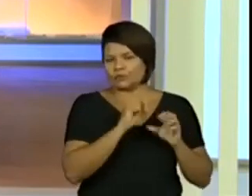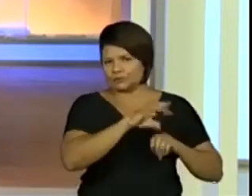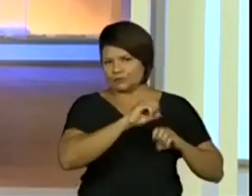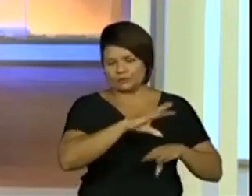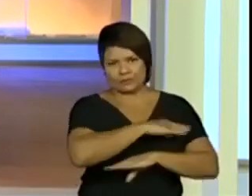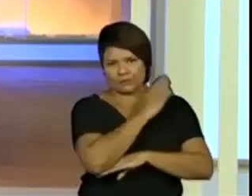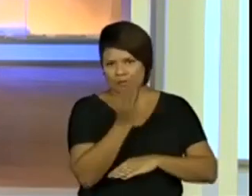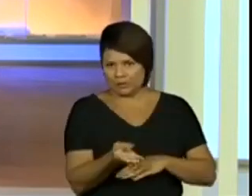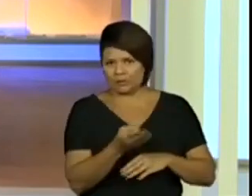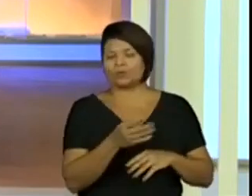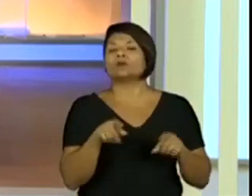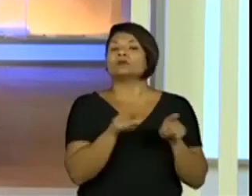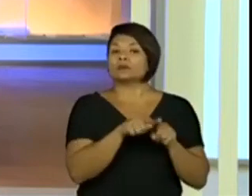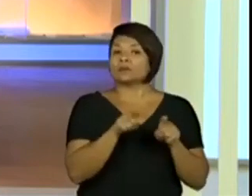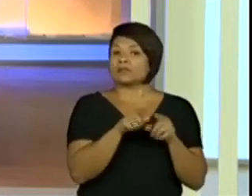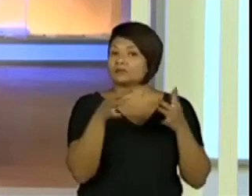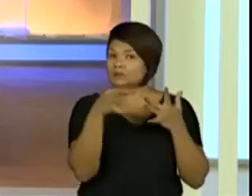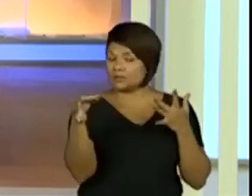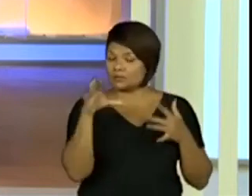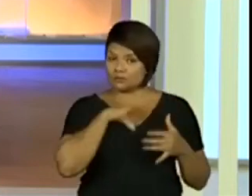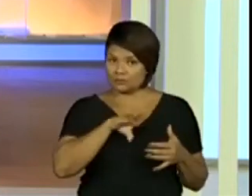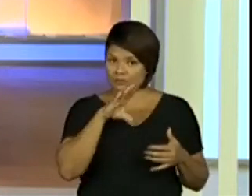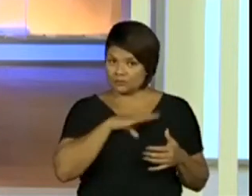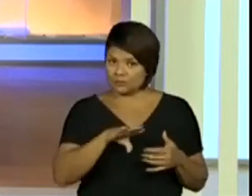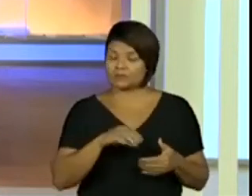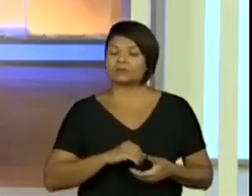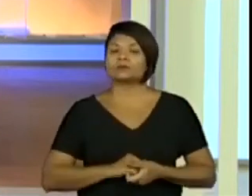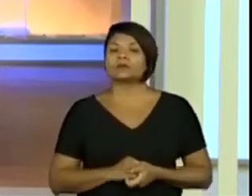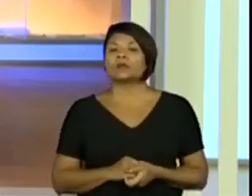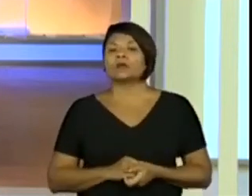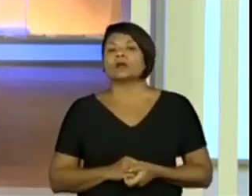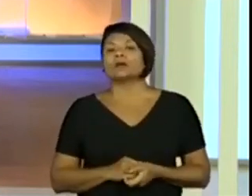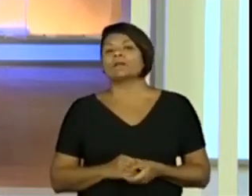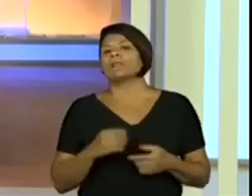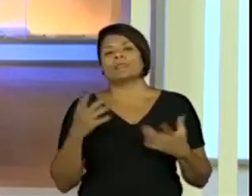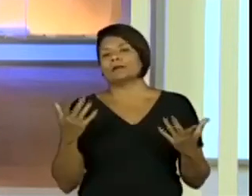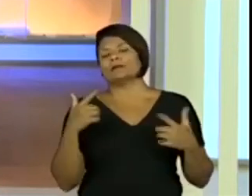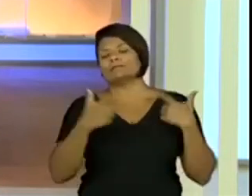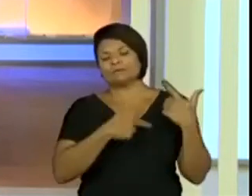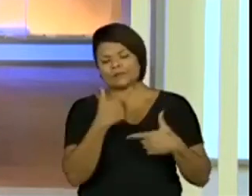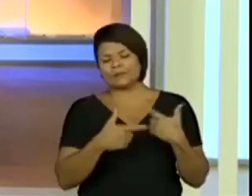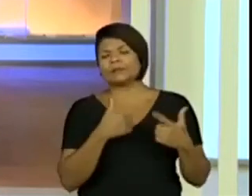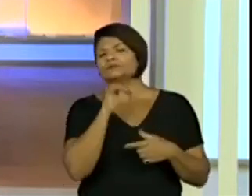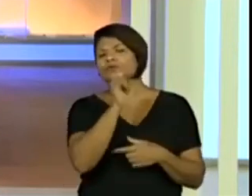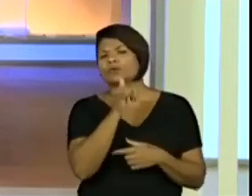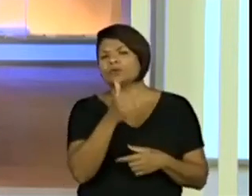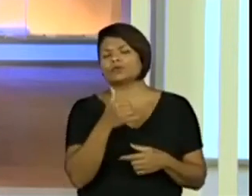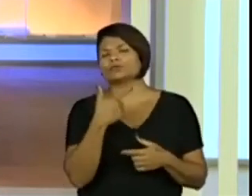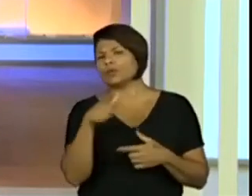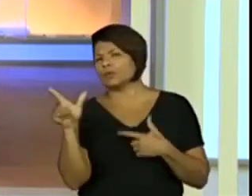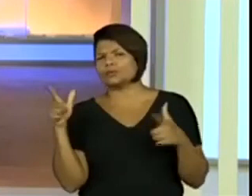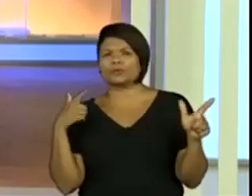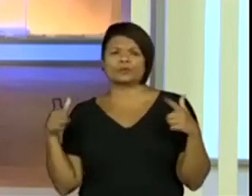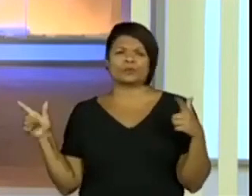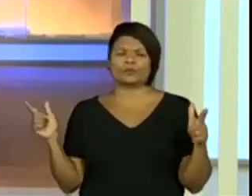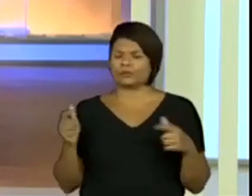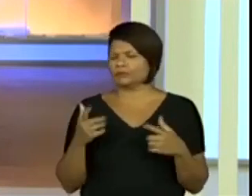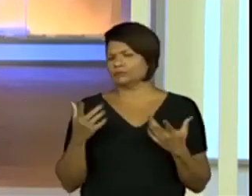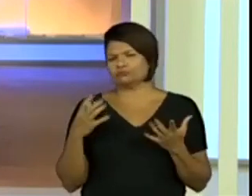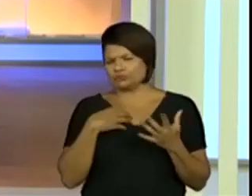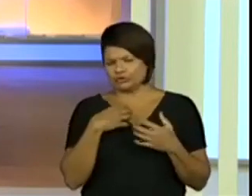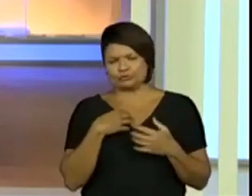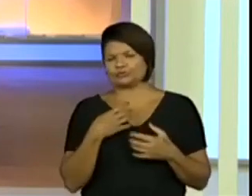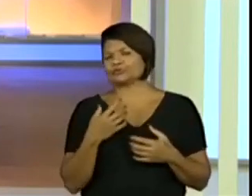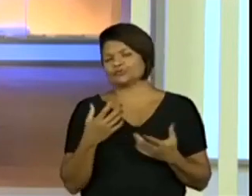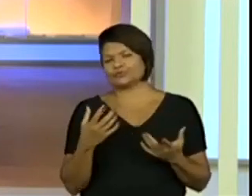quanto a disciplina de língua portuguesa, nós trabalhamos contos, entre tantos outros, né? Textos, tipos de